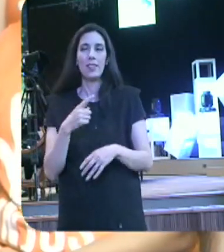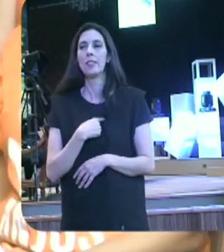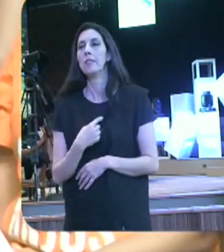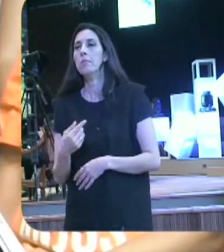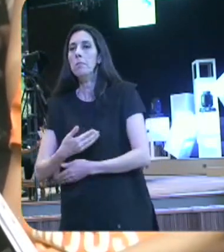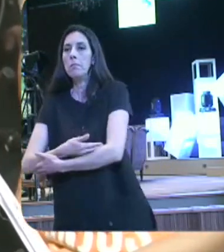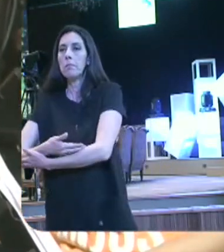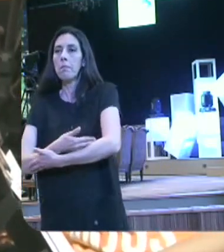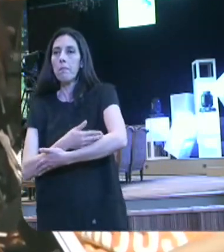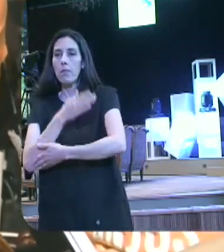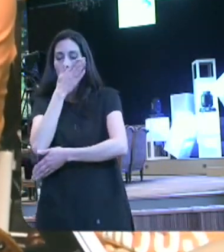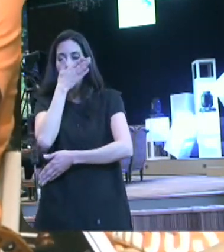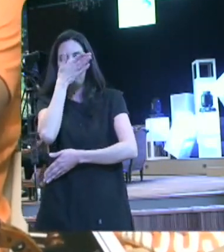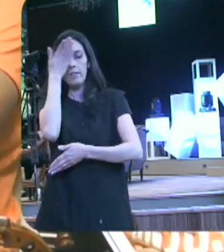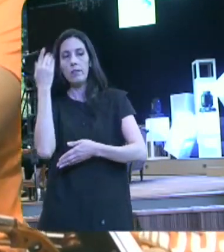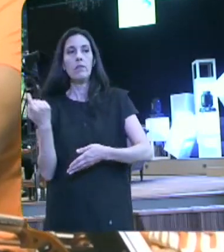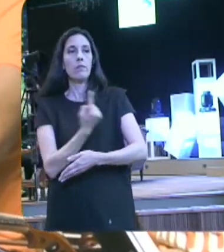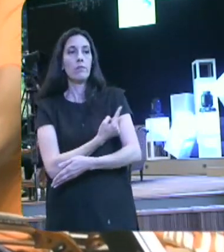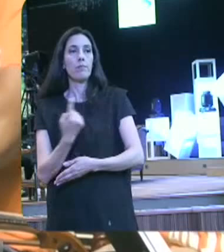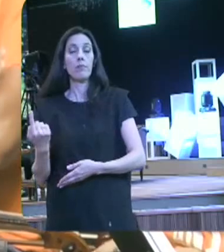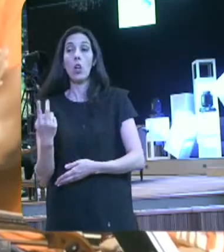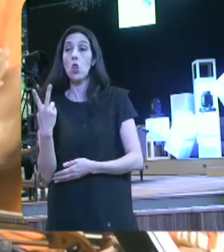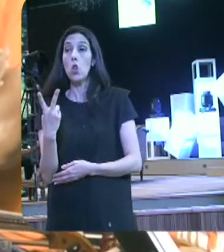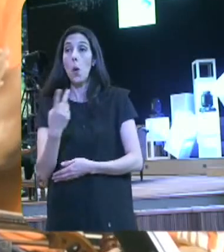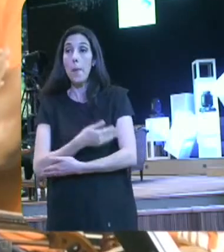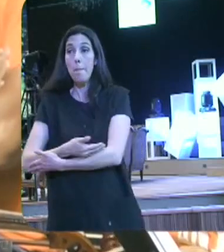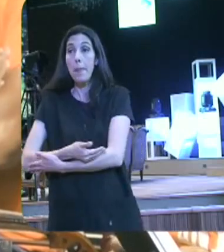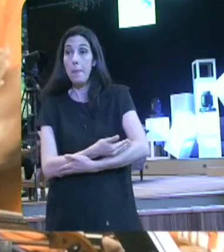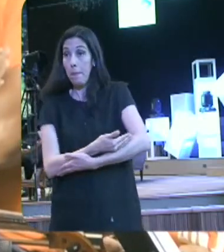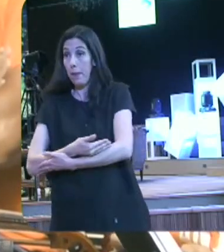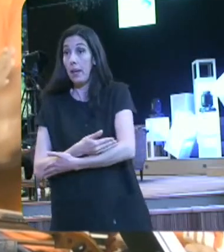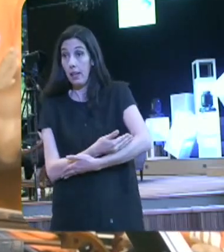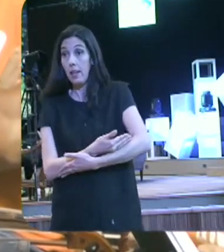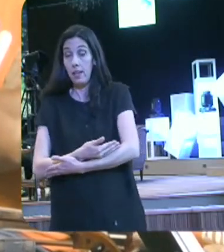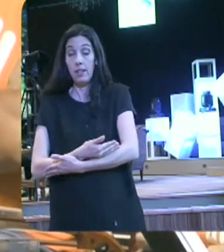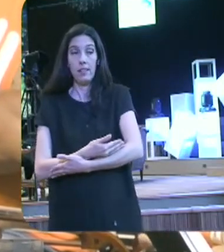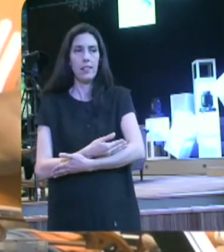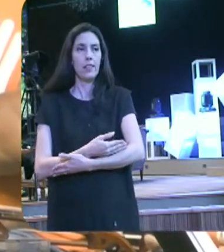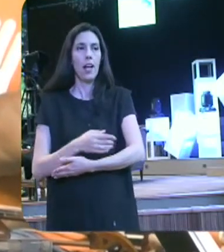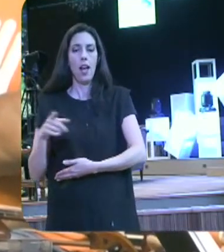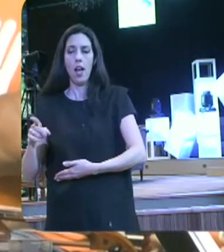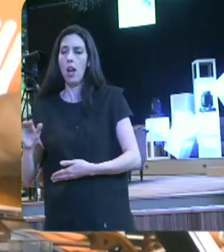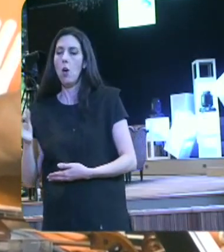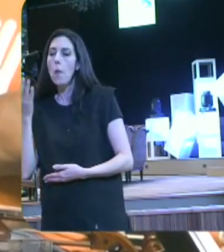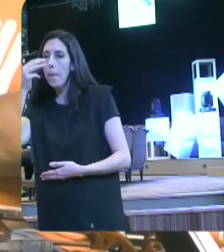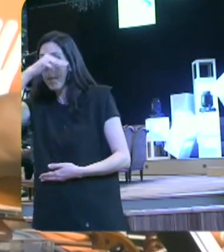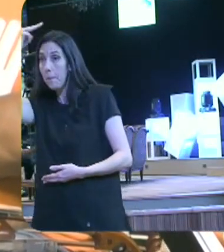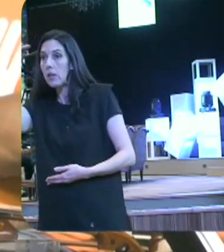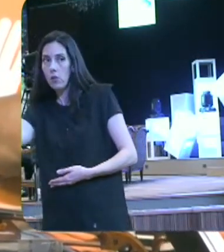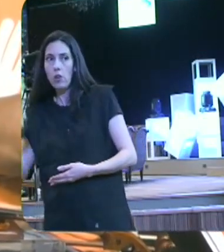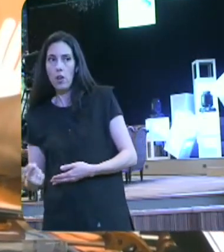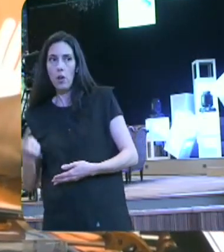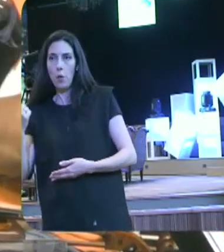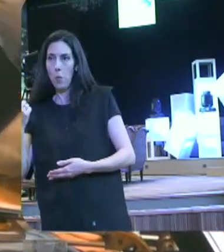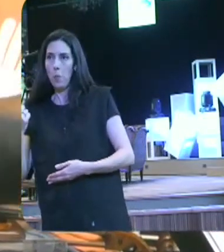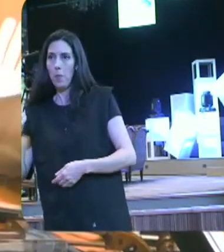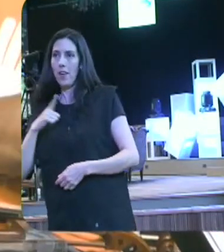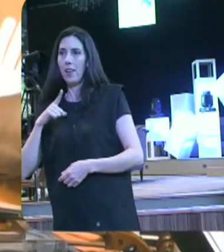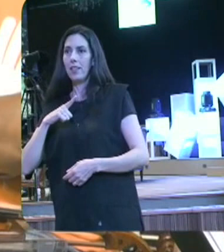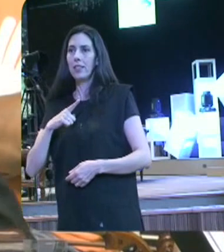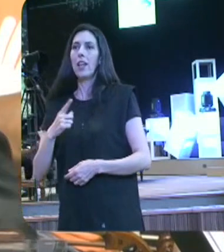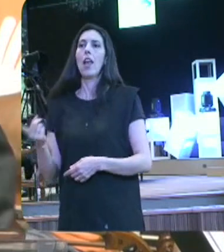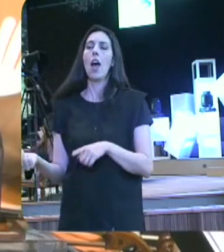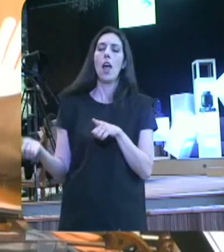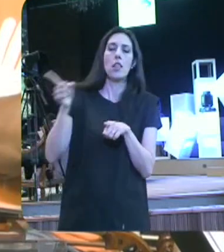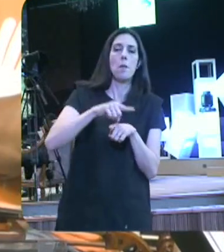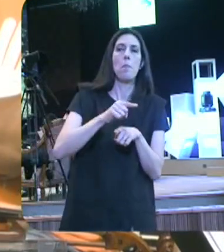1 ano e 1 mês de diferença do outro, então eram 2 bebês em casa, e a Cleusa ficava muito